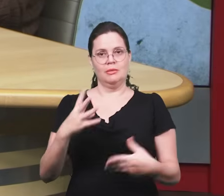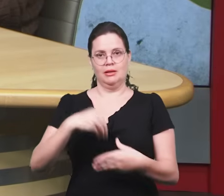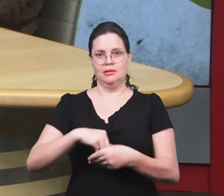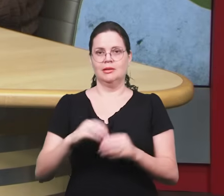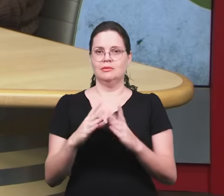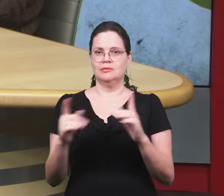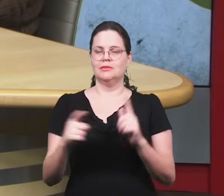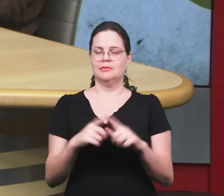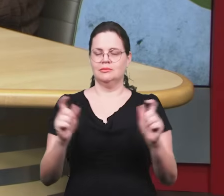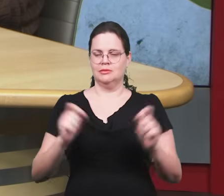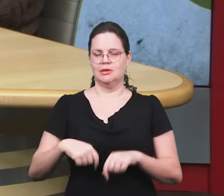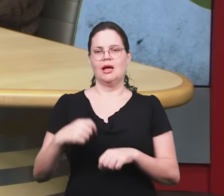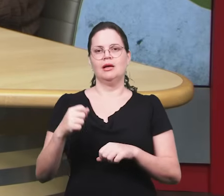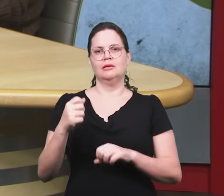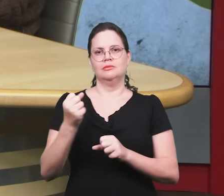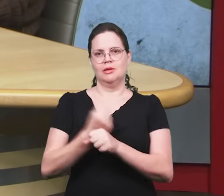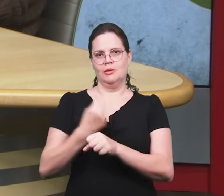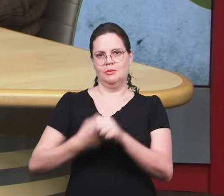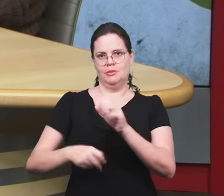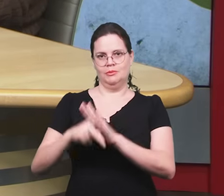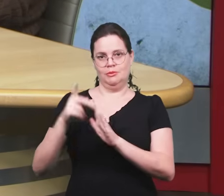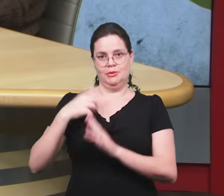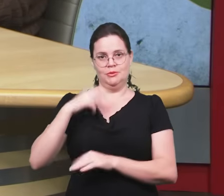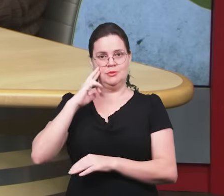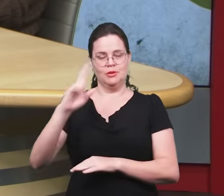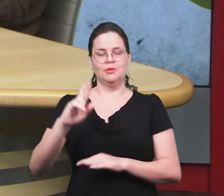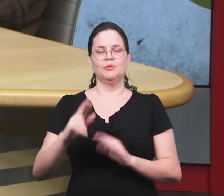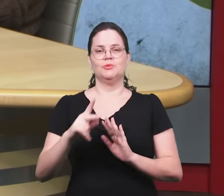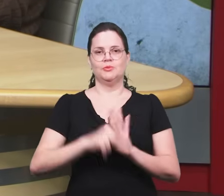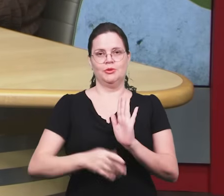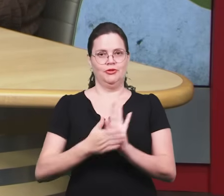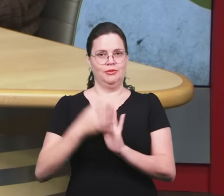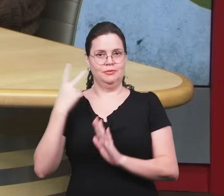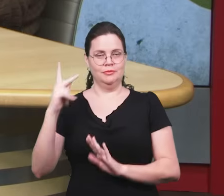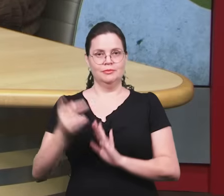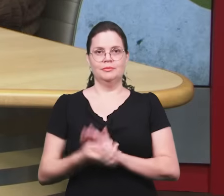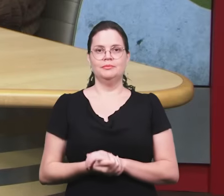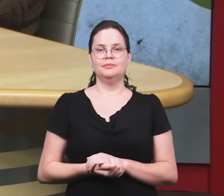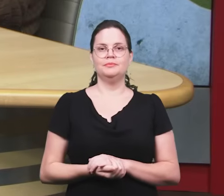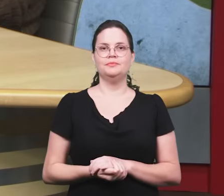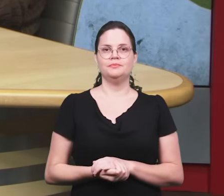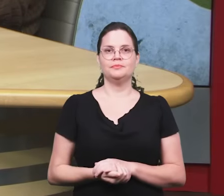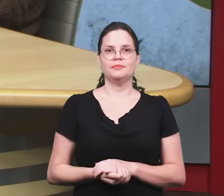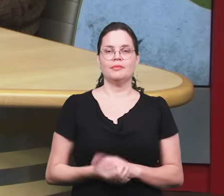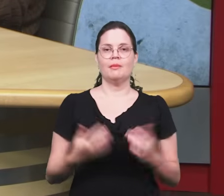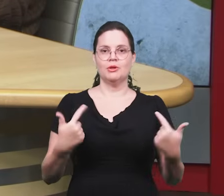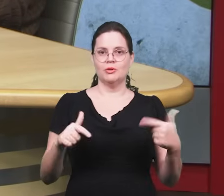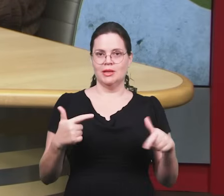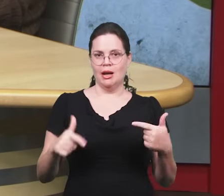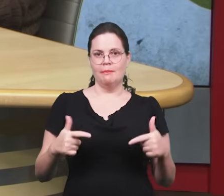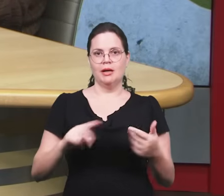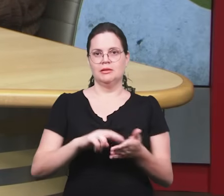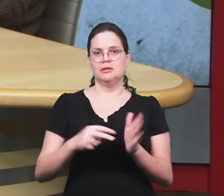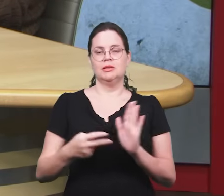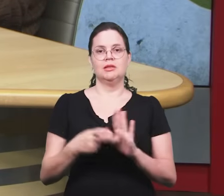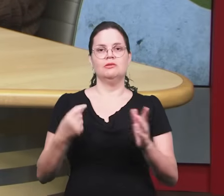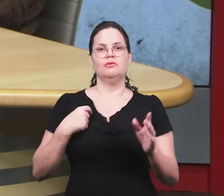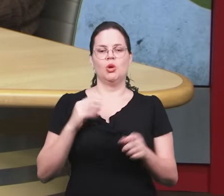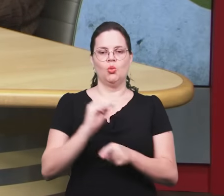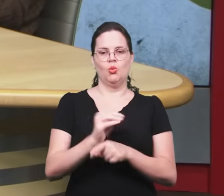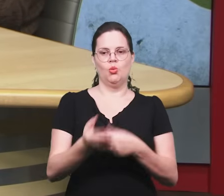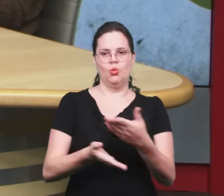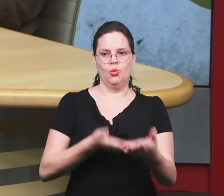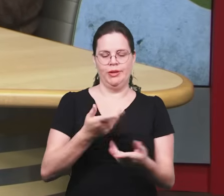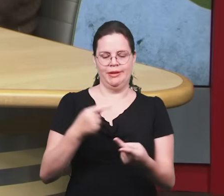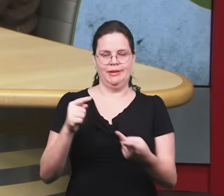Deus. E para a mulher virtuosa, o trabalho representa zelo, provisão e compromisso.